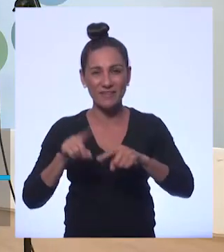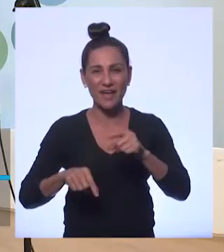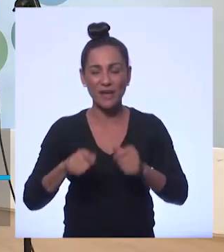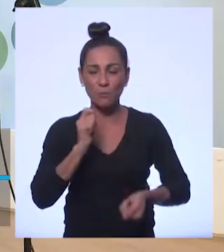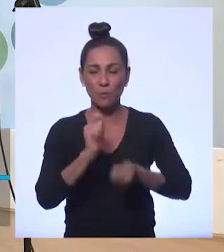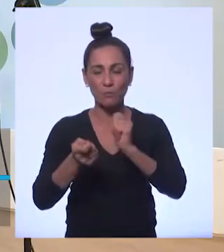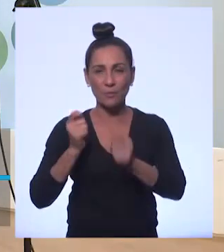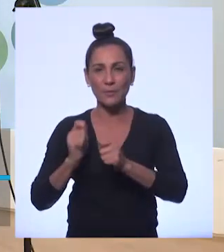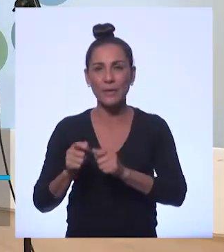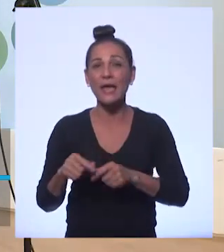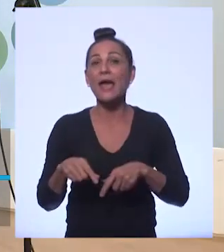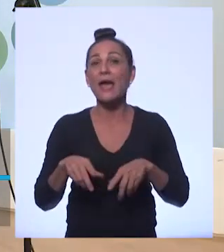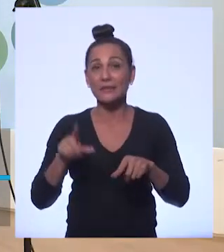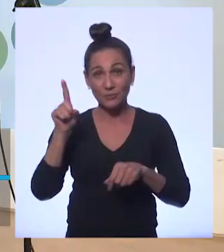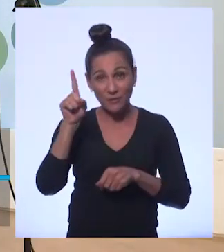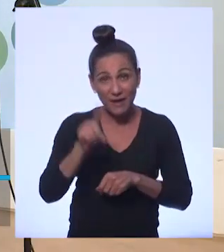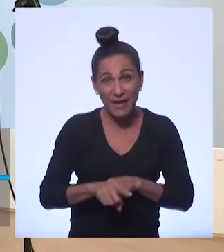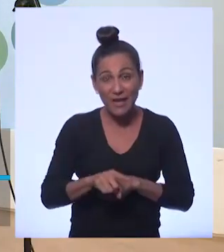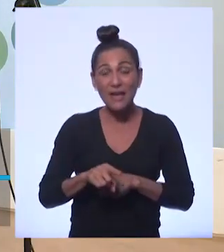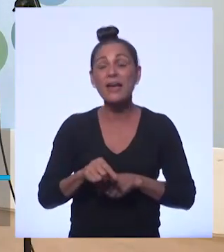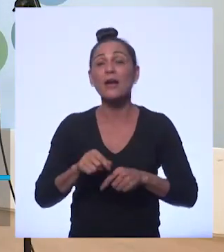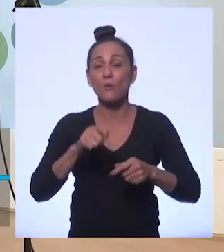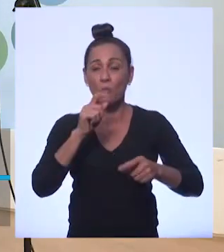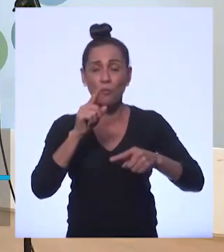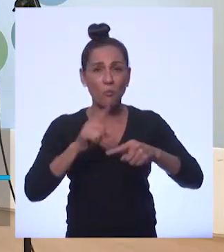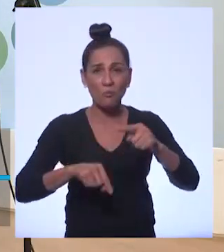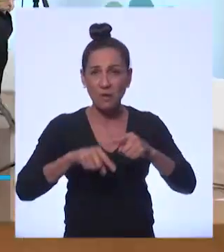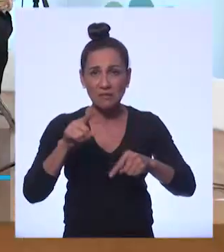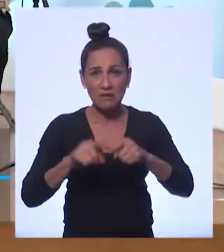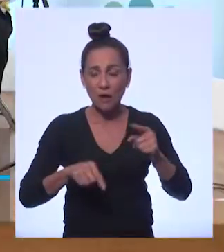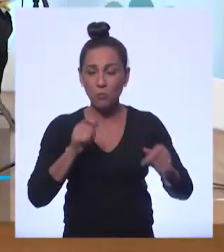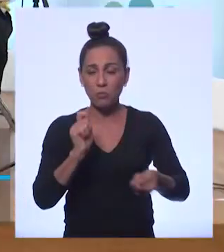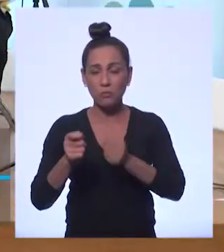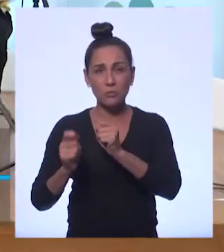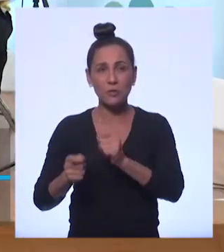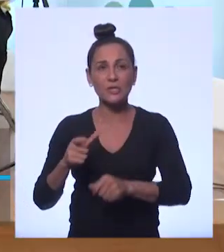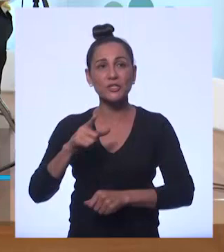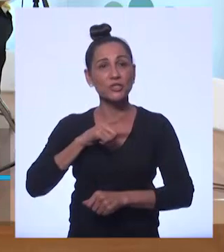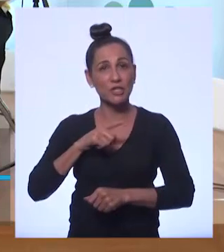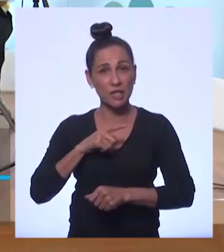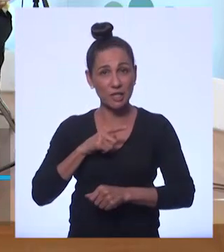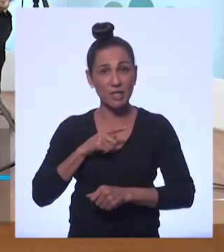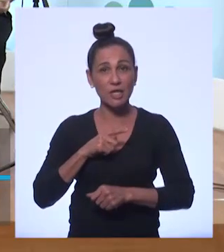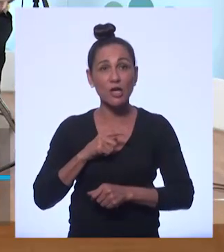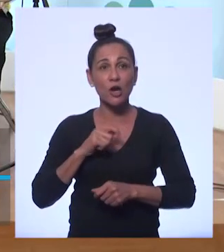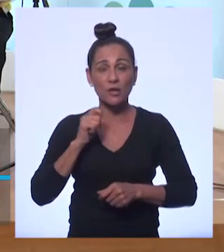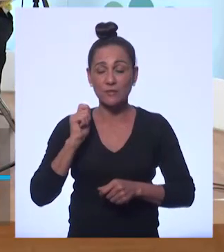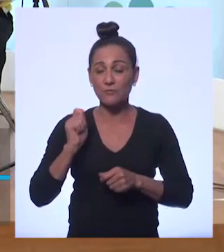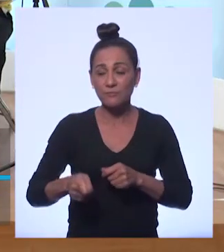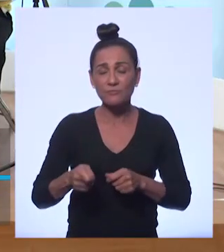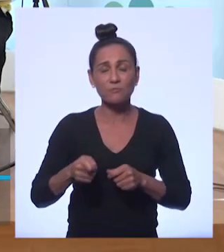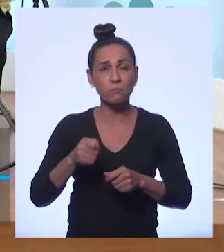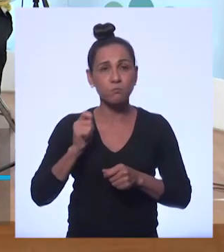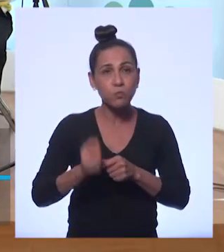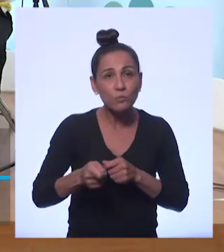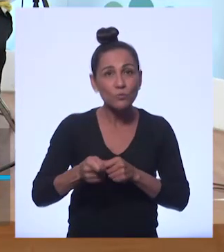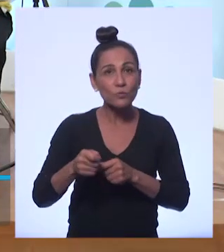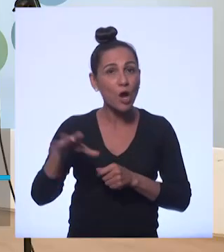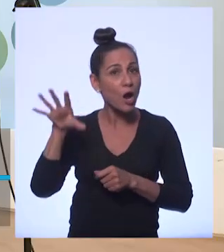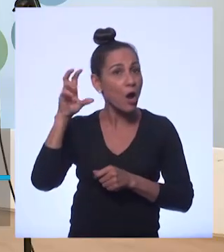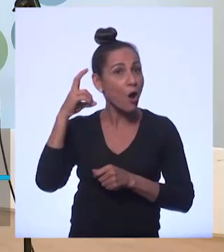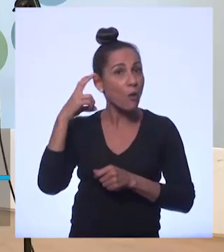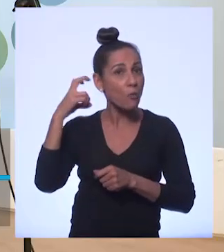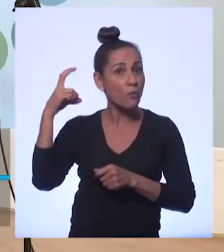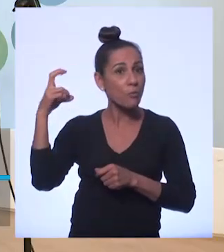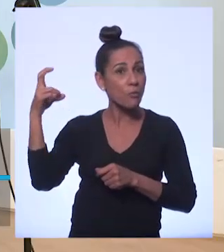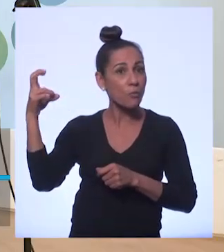uma coisa mesmo, né? Então se você for perceber, né, Mafê, a gente tem aqui um instrumento que faz som. Você pode... Ela não tem